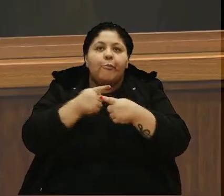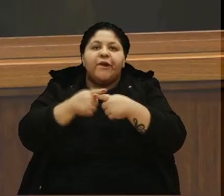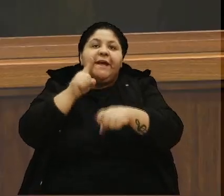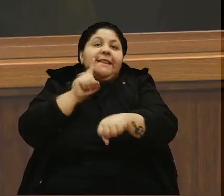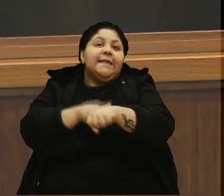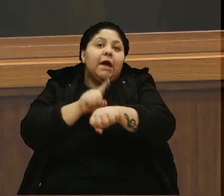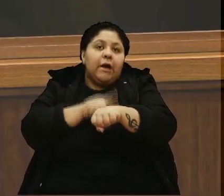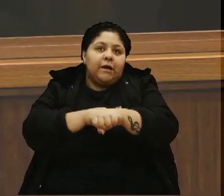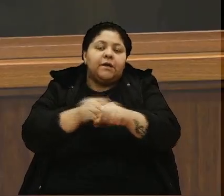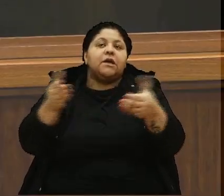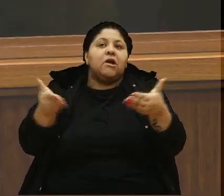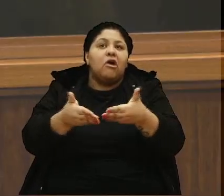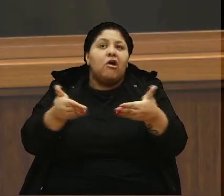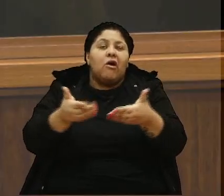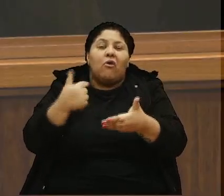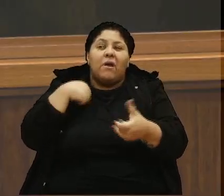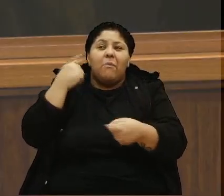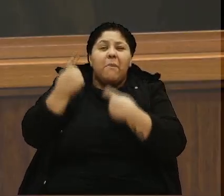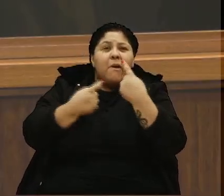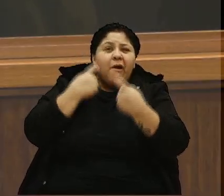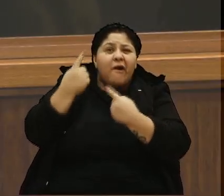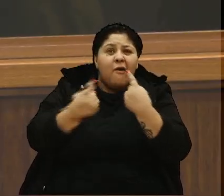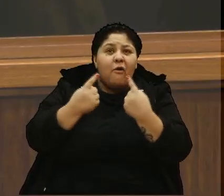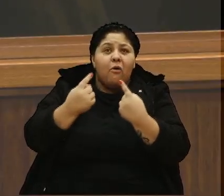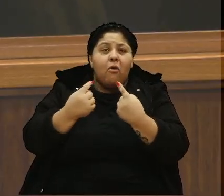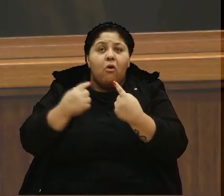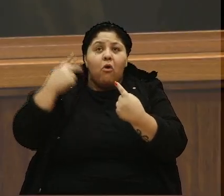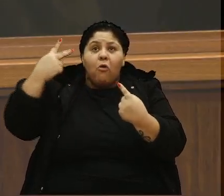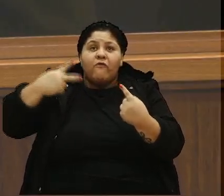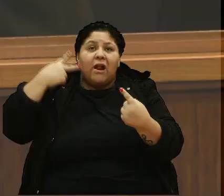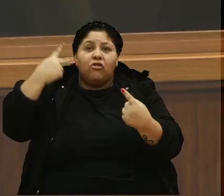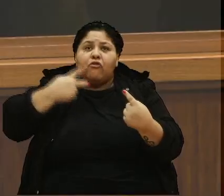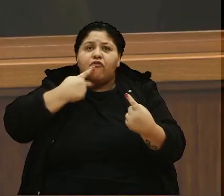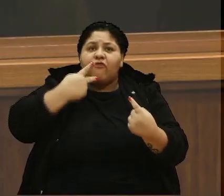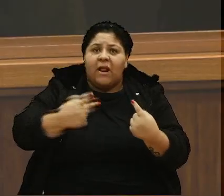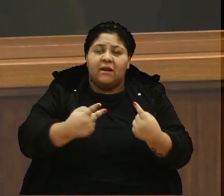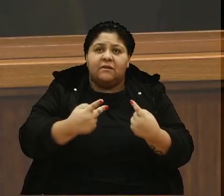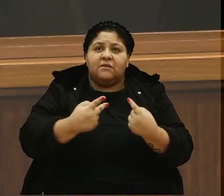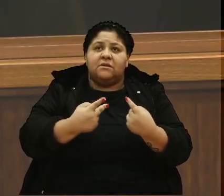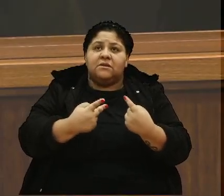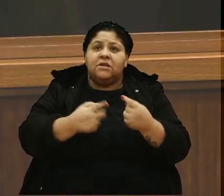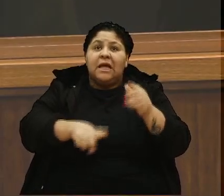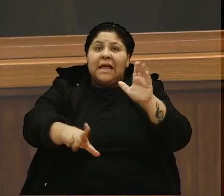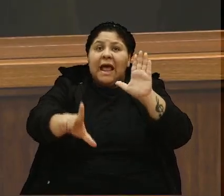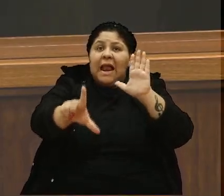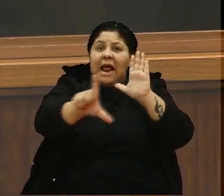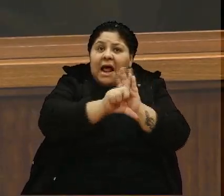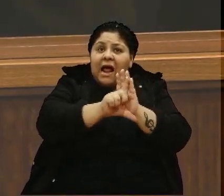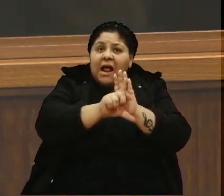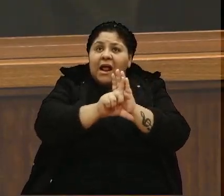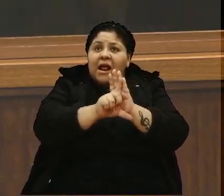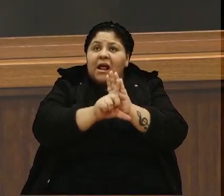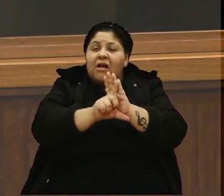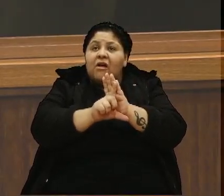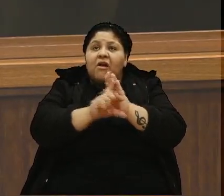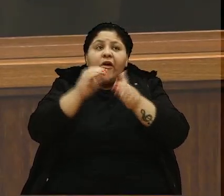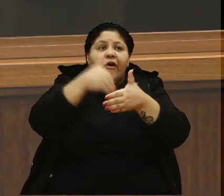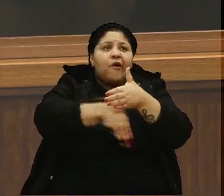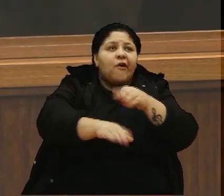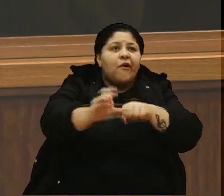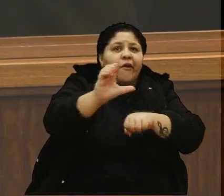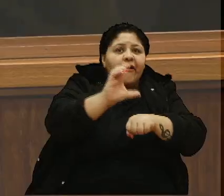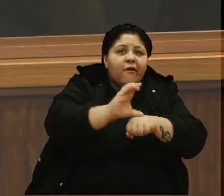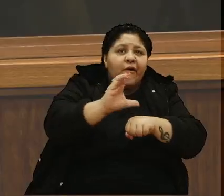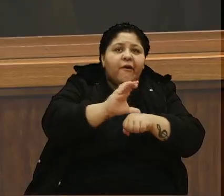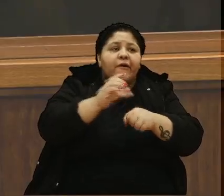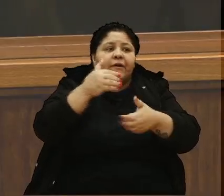tempo. Agora me preocupa quando um vereador diz que a lei, o que está na Constituição, o que está na lei